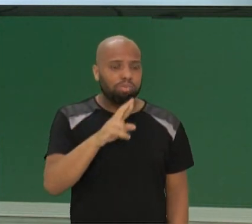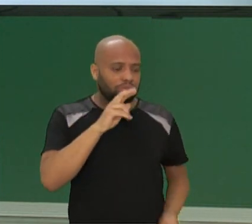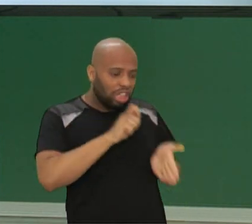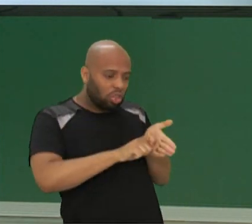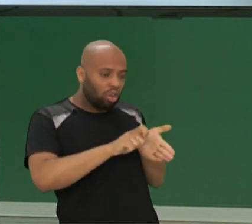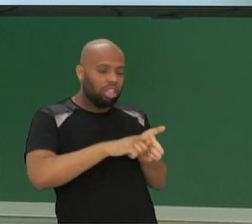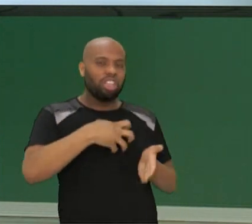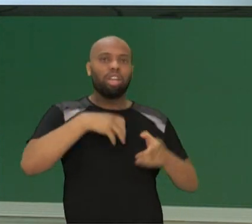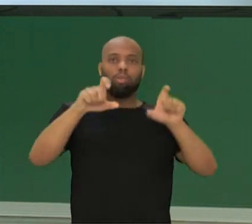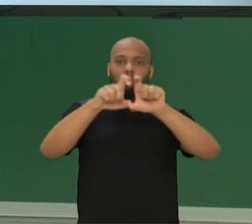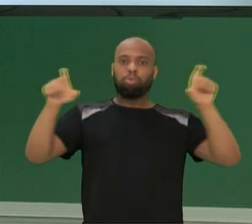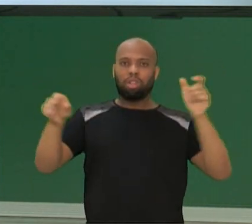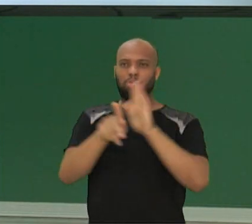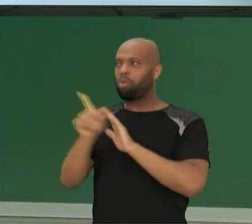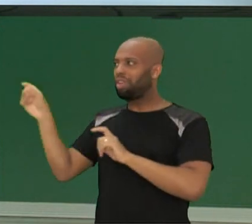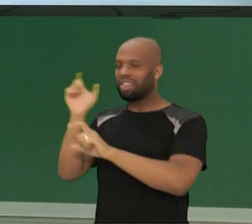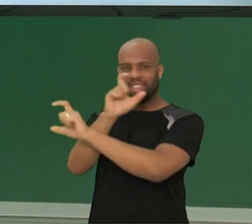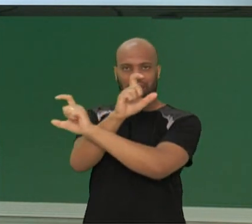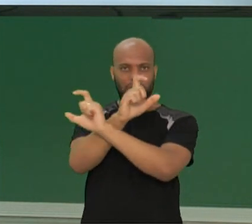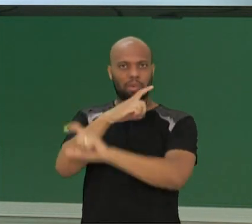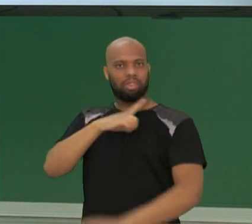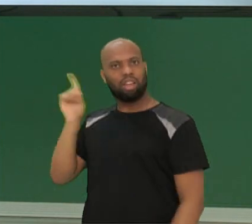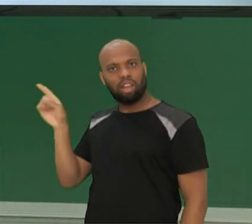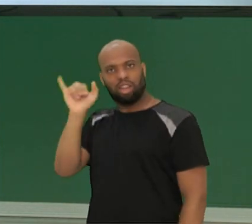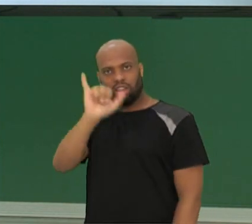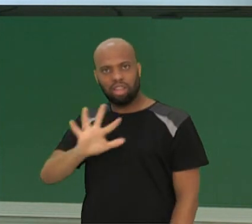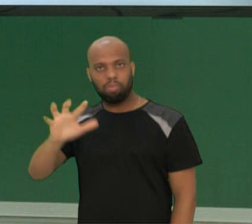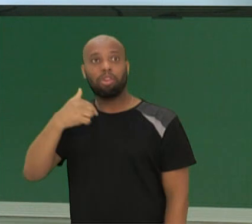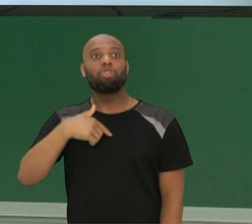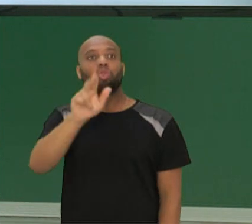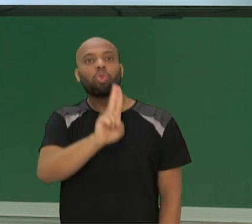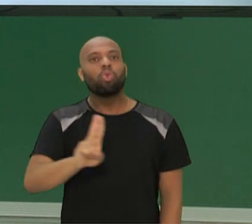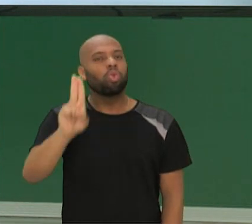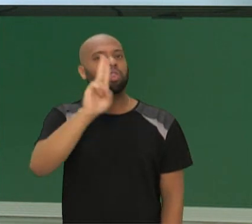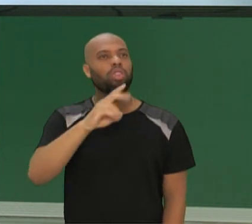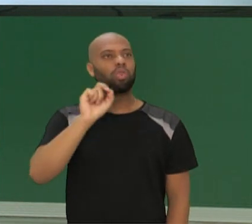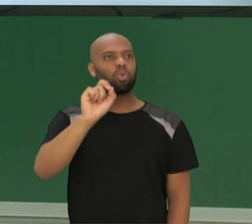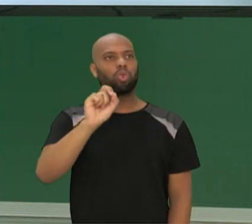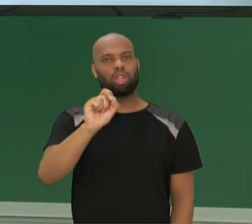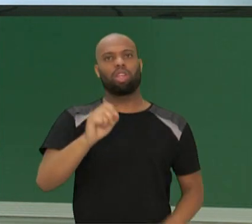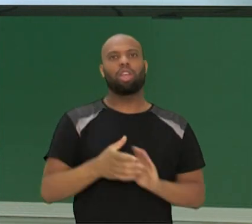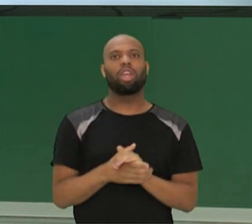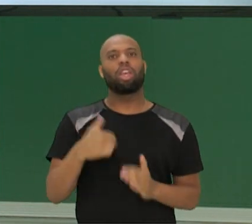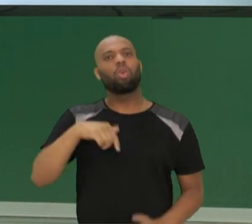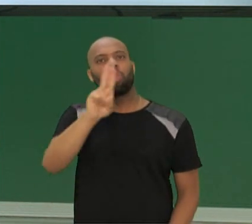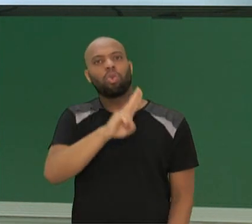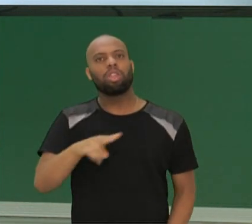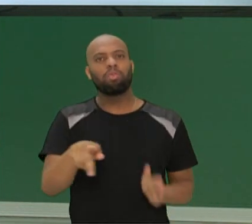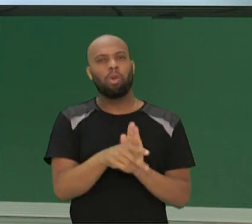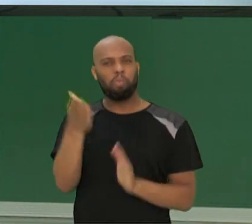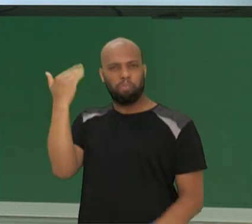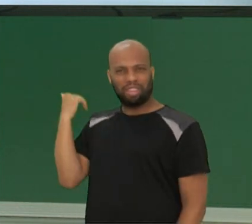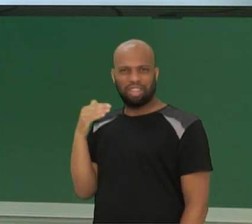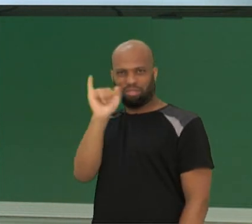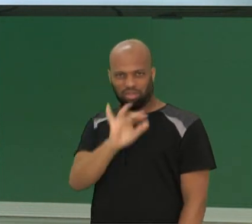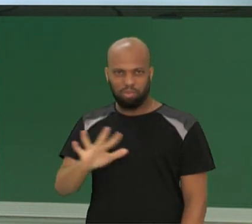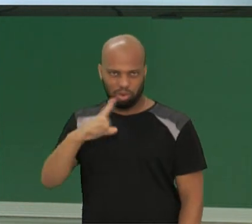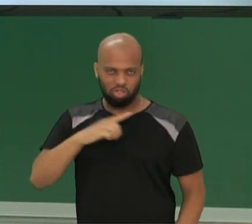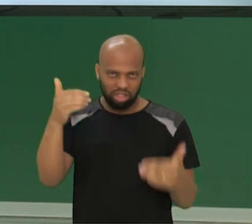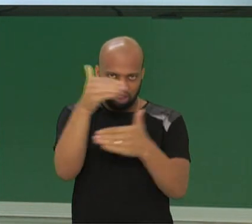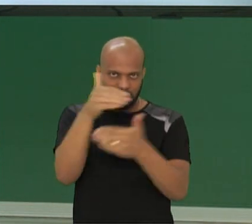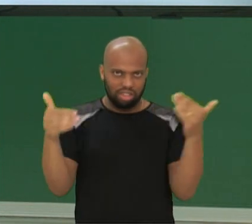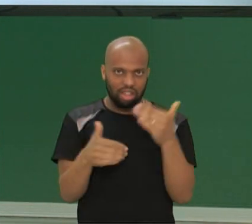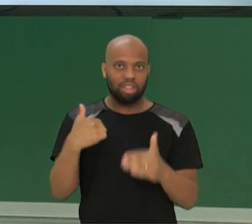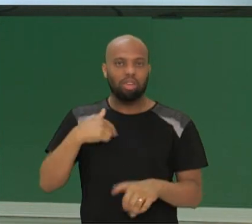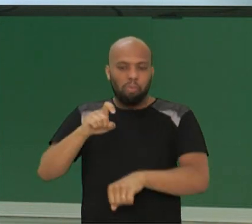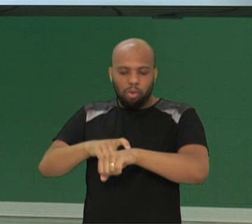equação dessa hipérbole que está representada aqui na figura. Eu utilizei a figura do slide anterior, tá? Então,